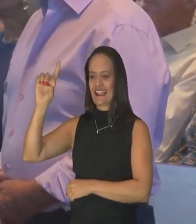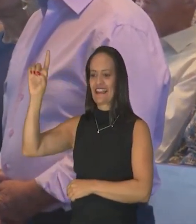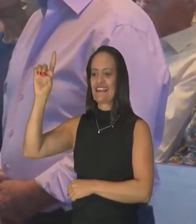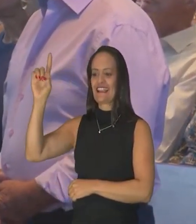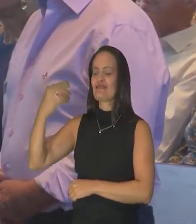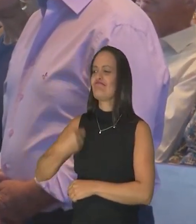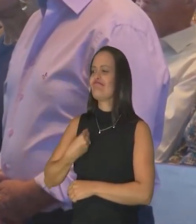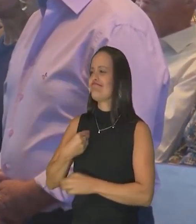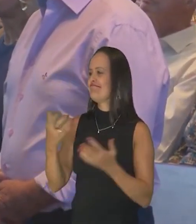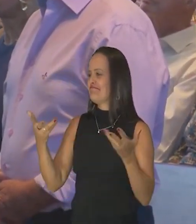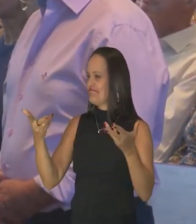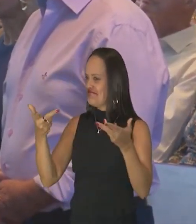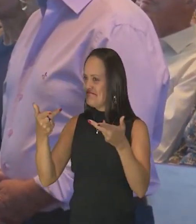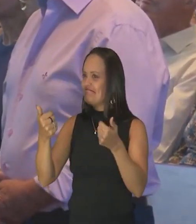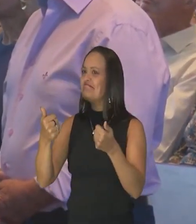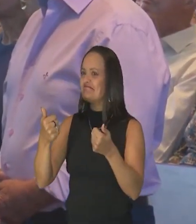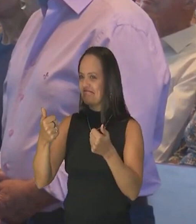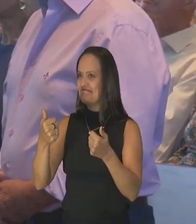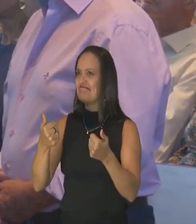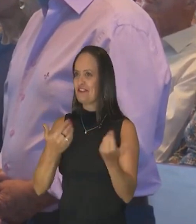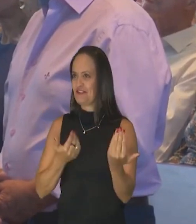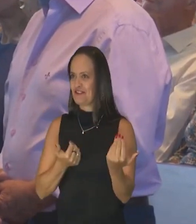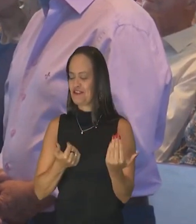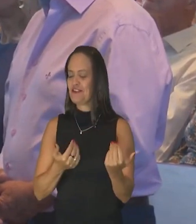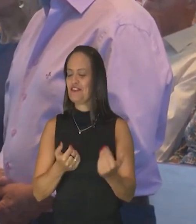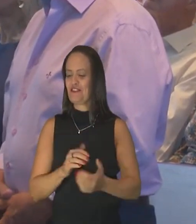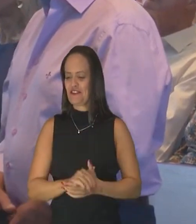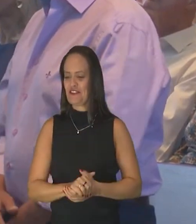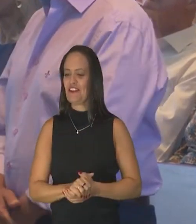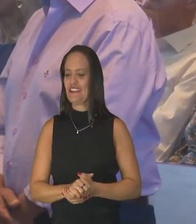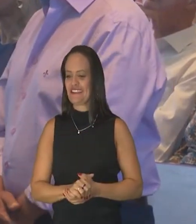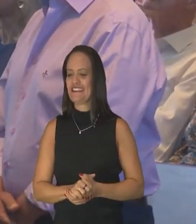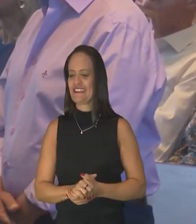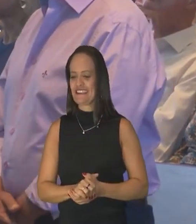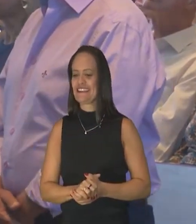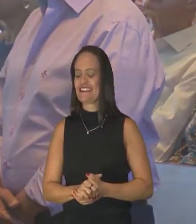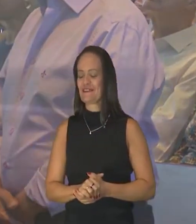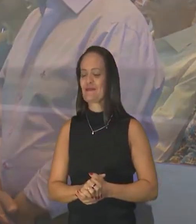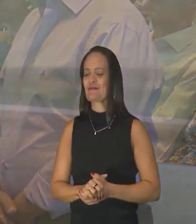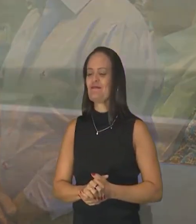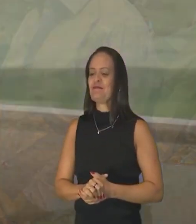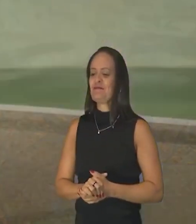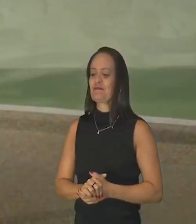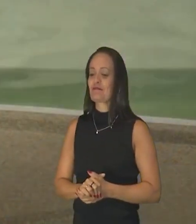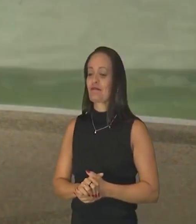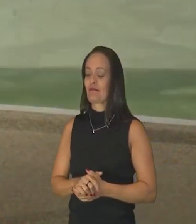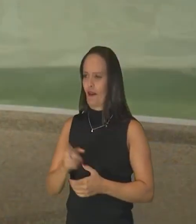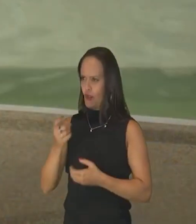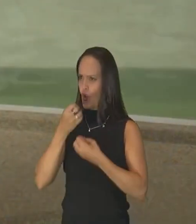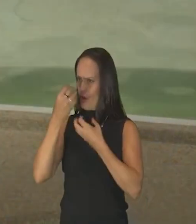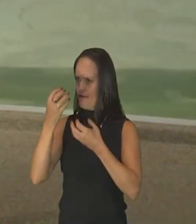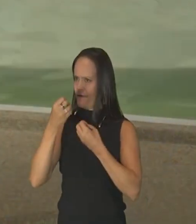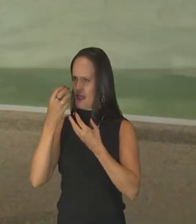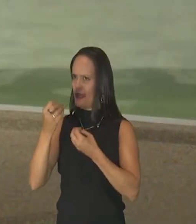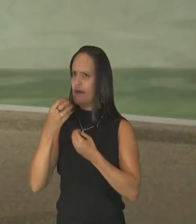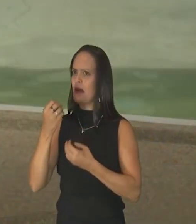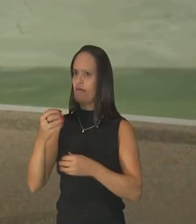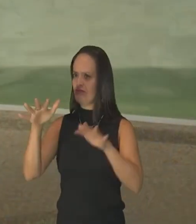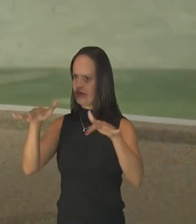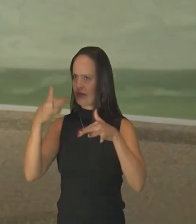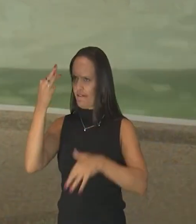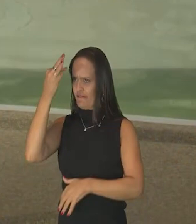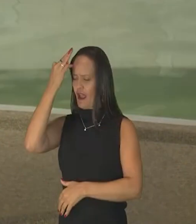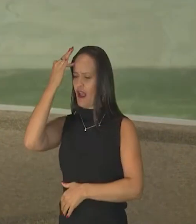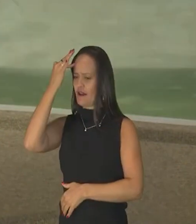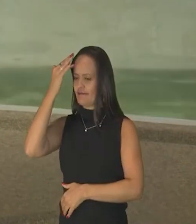vida tão preciosa aqui em nossa igreja, como mensageira do Rei que é. Você confirma, Beatriz, a sua pública profissão